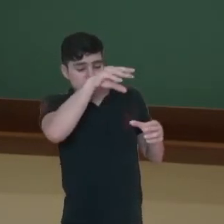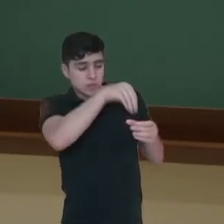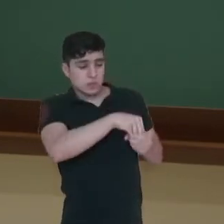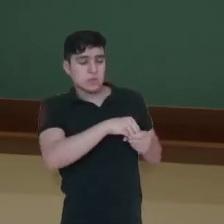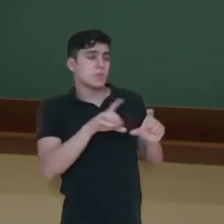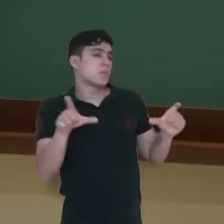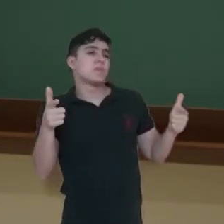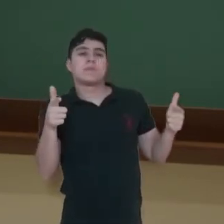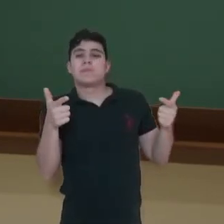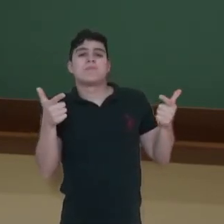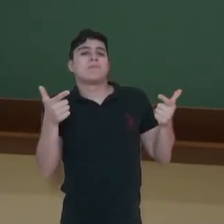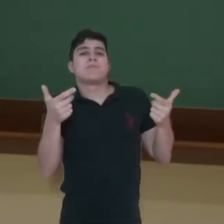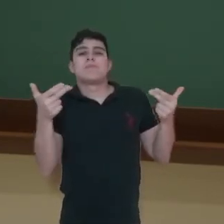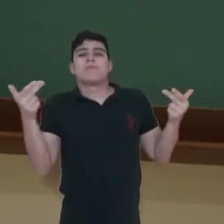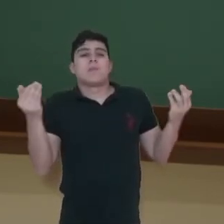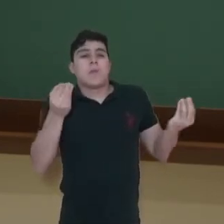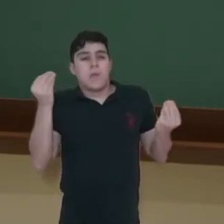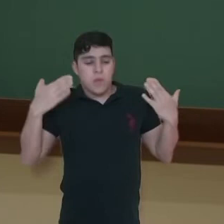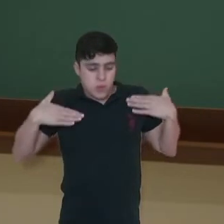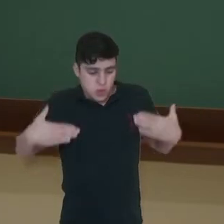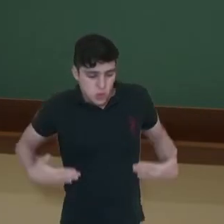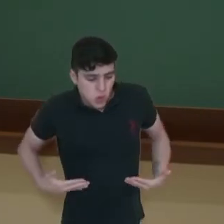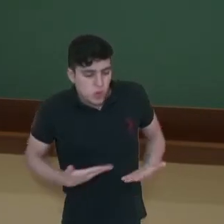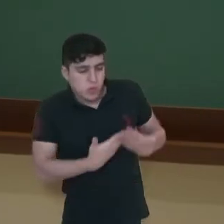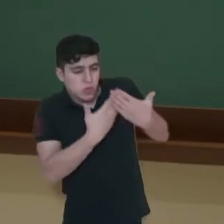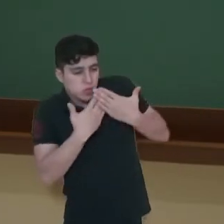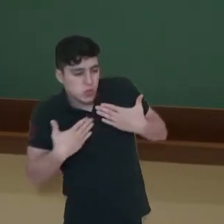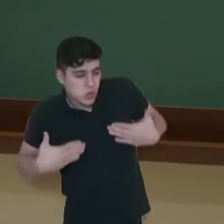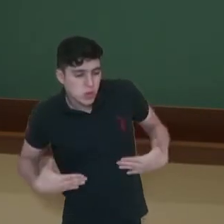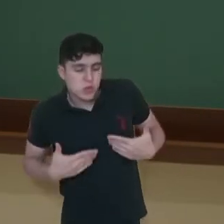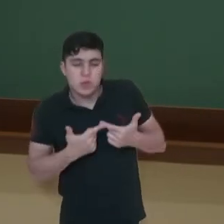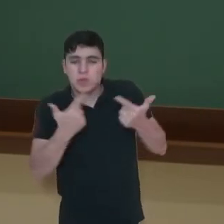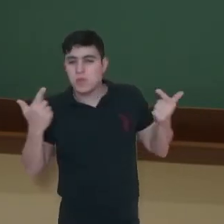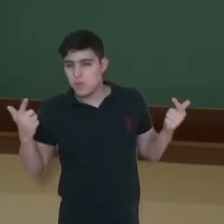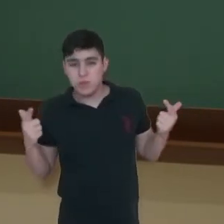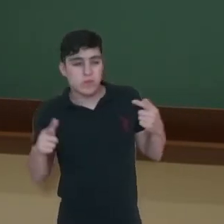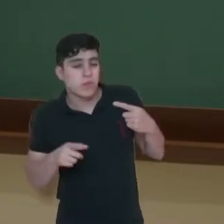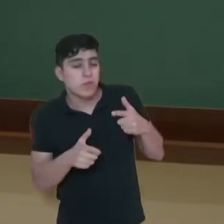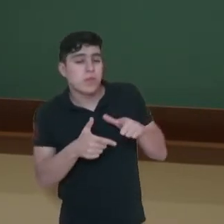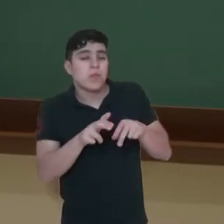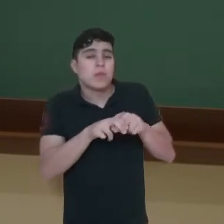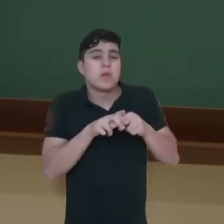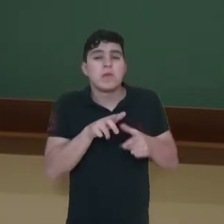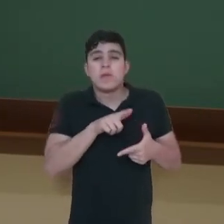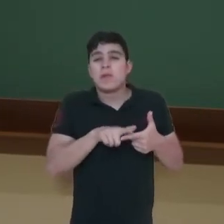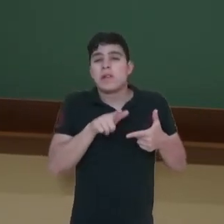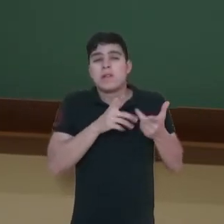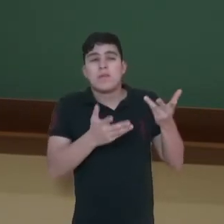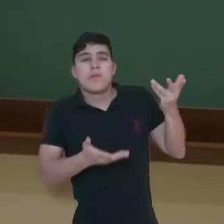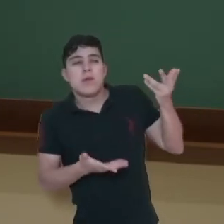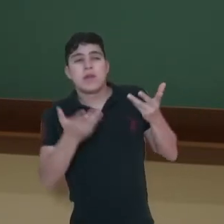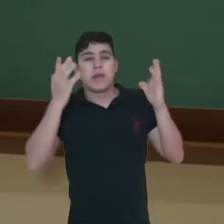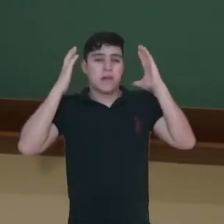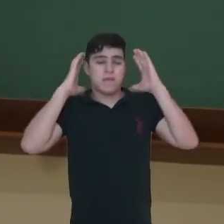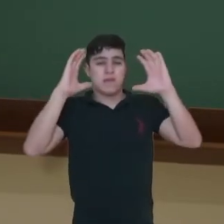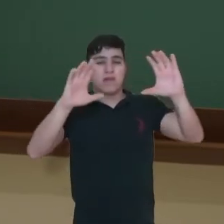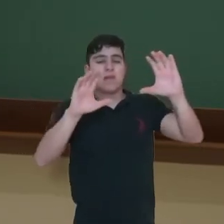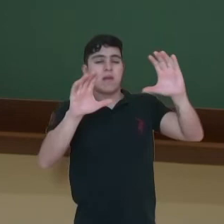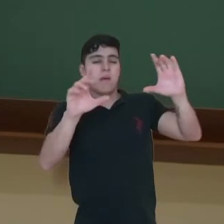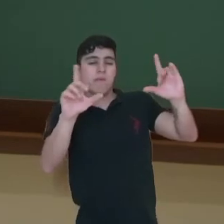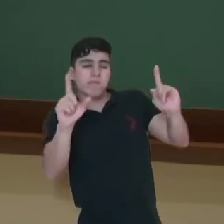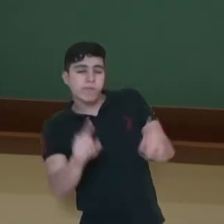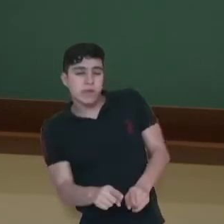não tinha muita coisa da questão da anatomia, então não tinha uma escola anatômica. Por isso que nós temos muitos problemas de proporção. Então tem cabeça muito grande, corpo muito